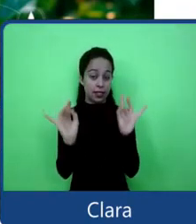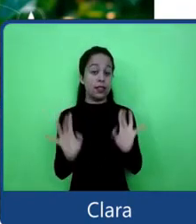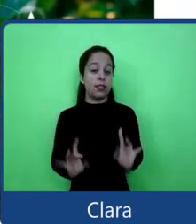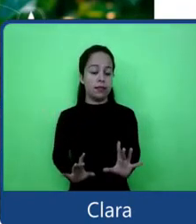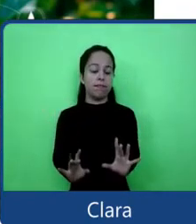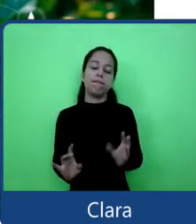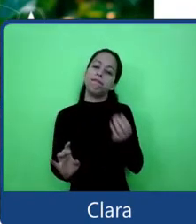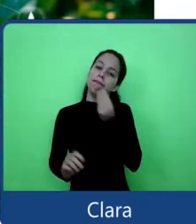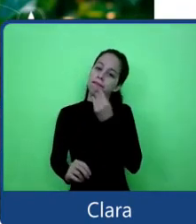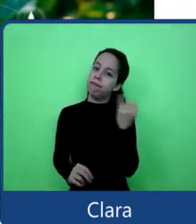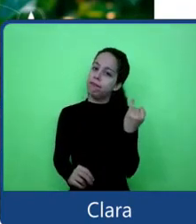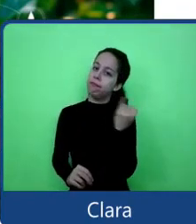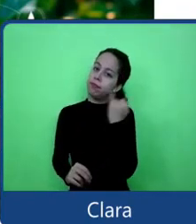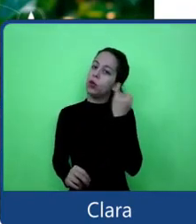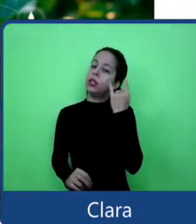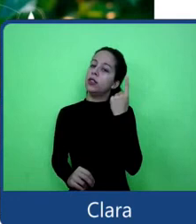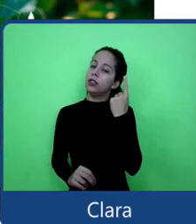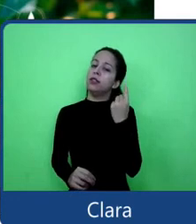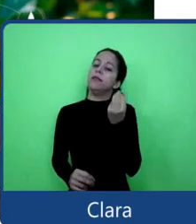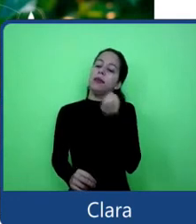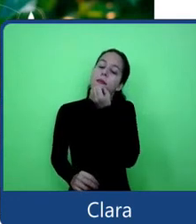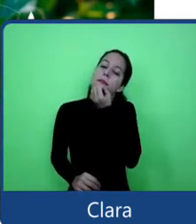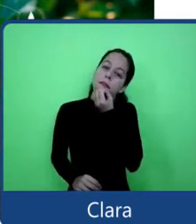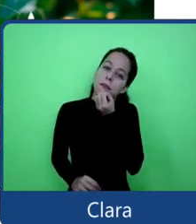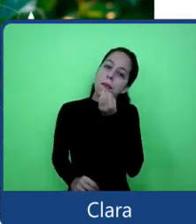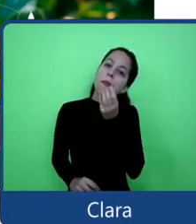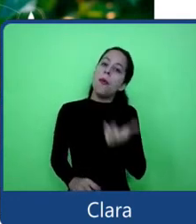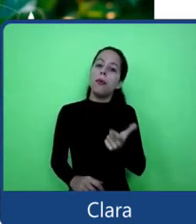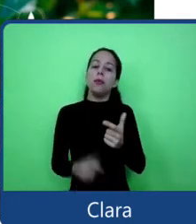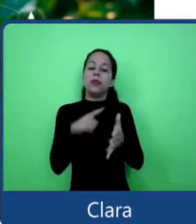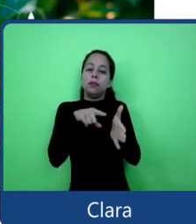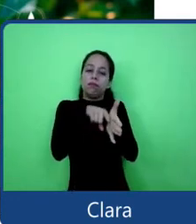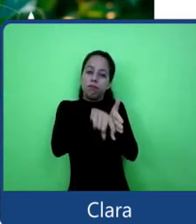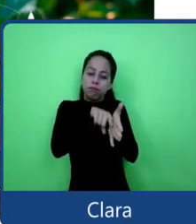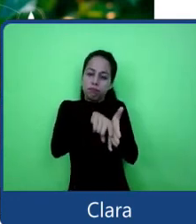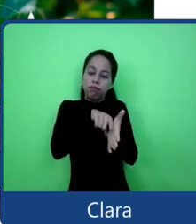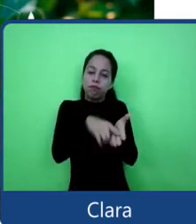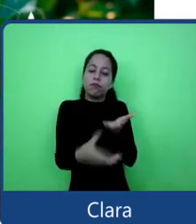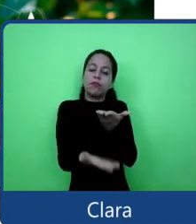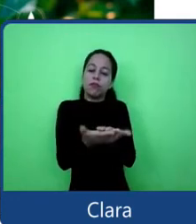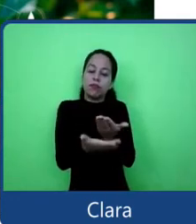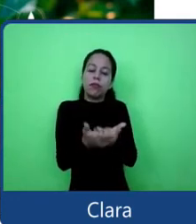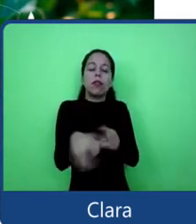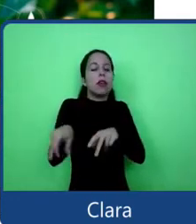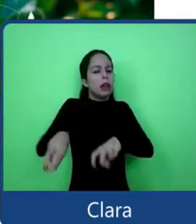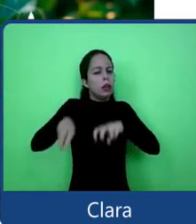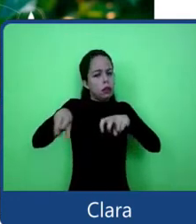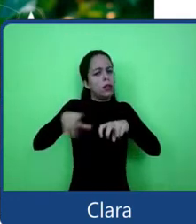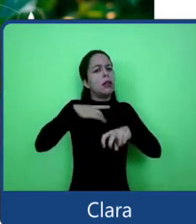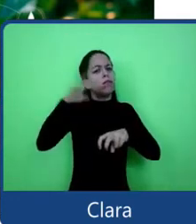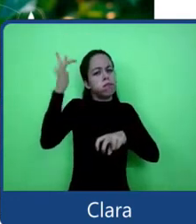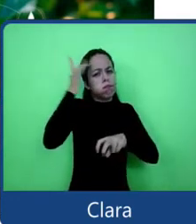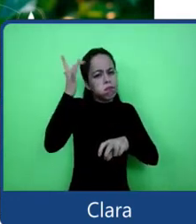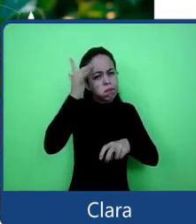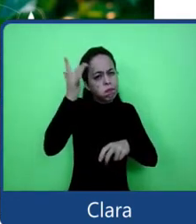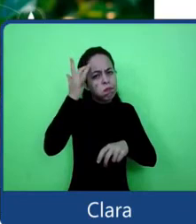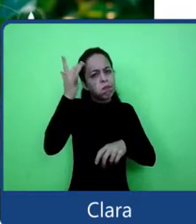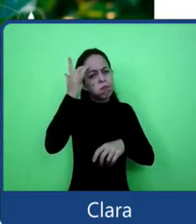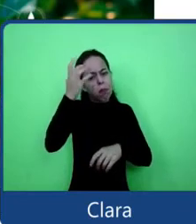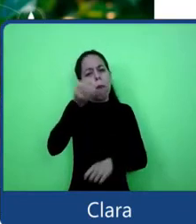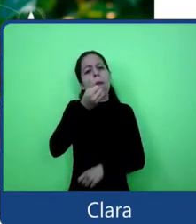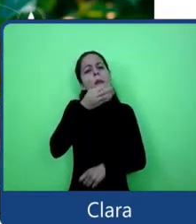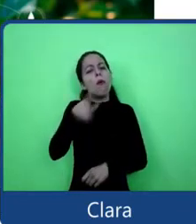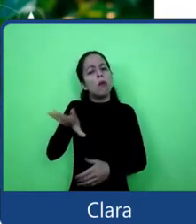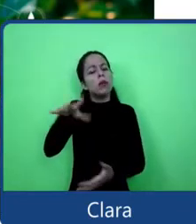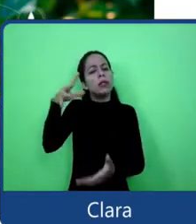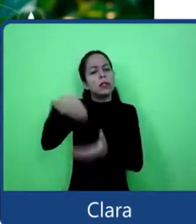interessante desenvolver todo o potencial, né, que a agricultura tem de ser multifuncional, então com produção de alimentos, de fibras, de